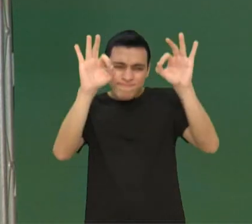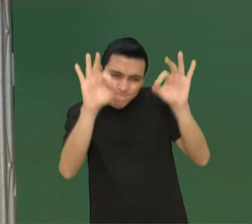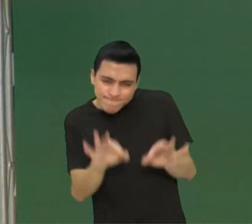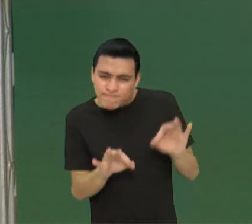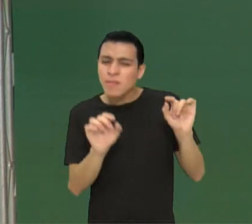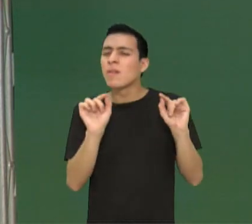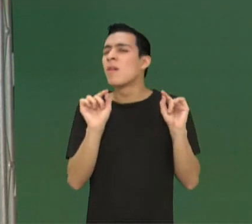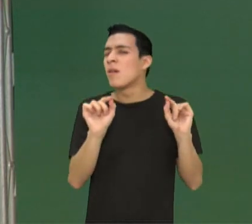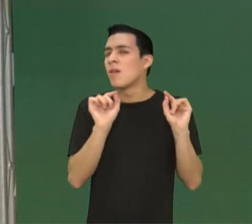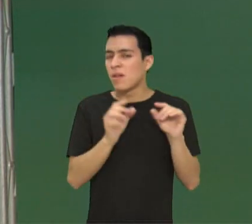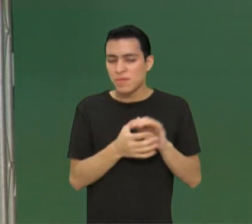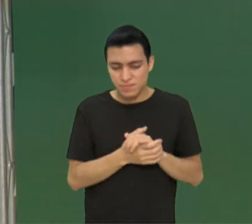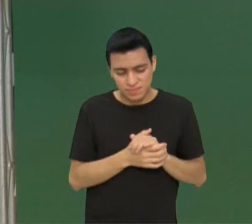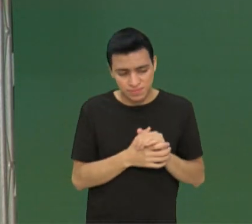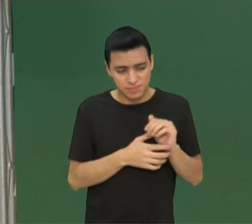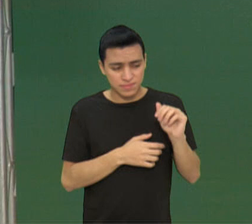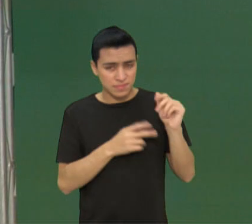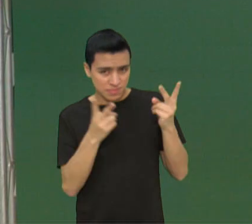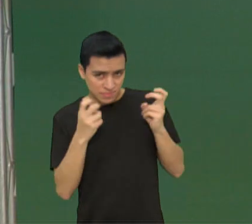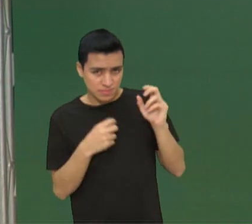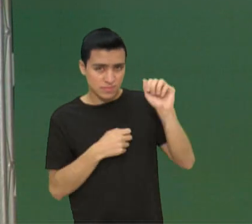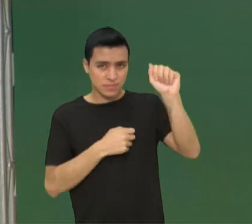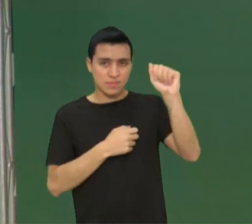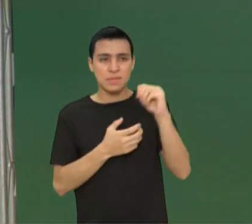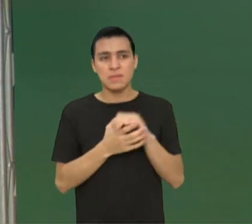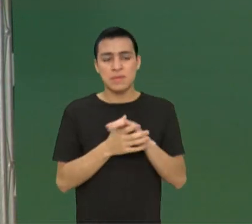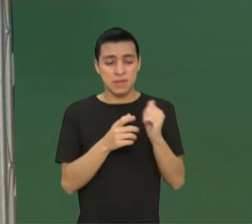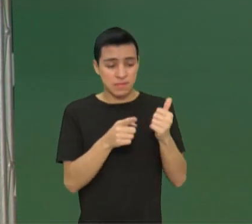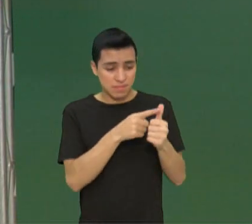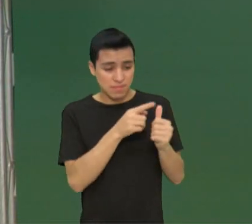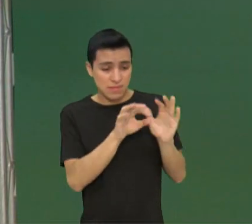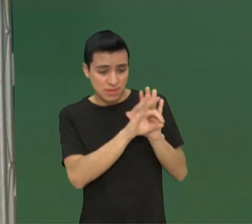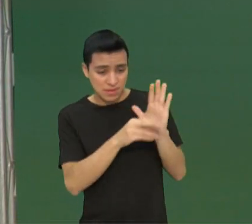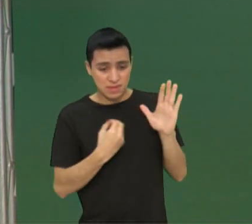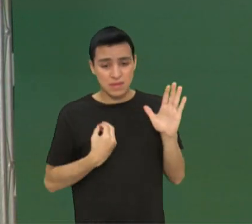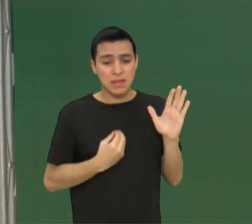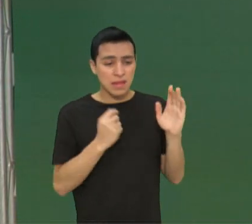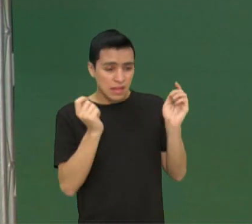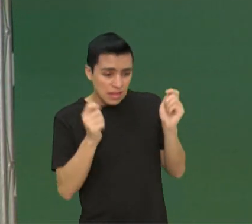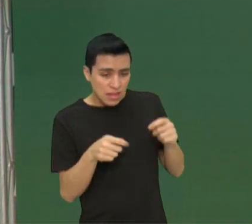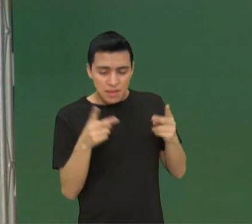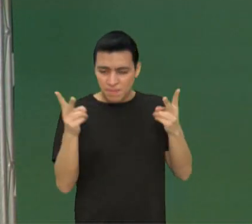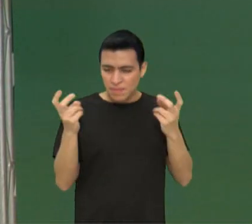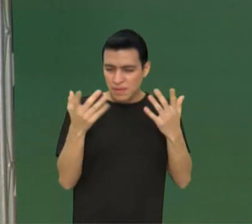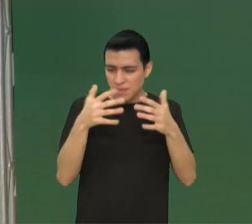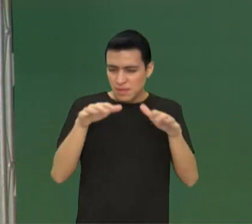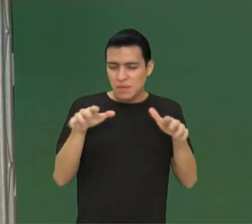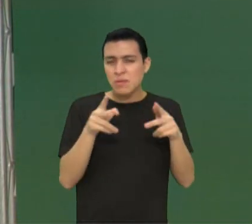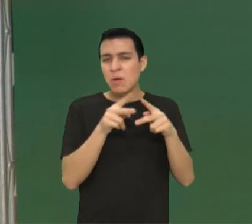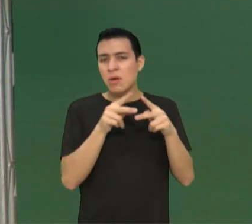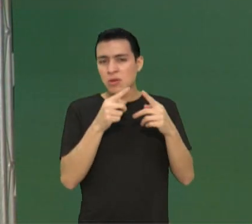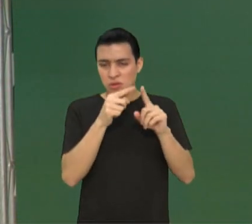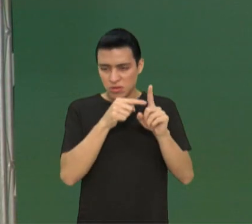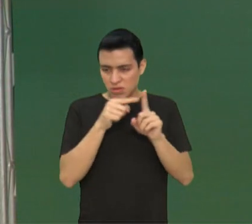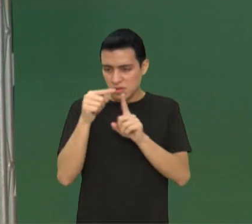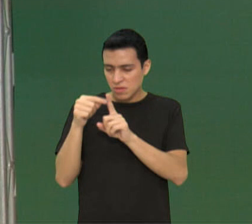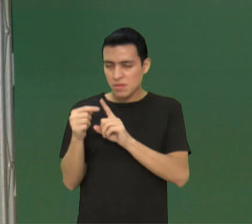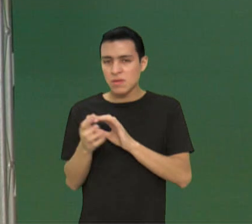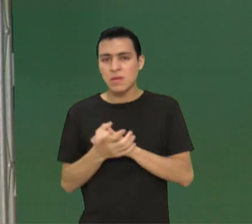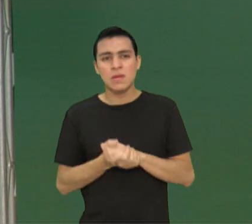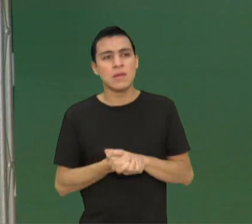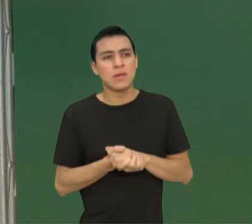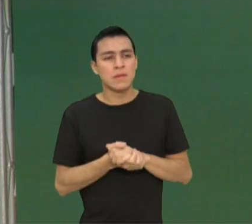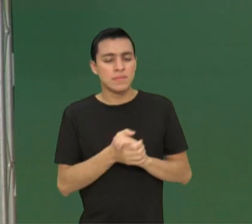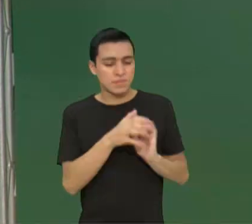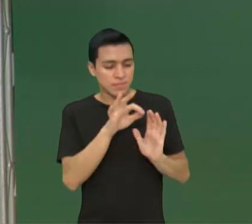que a observação, letra A, das primeiras células vivas permitiu distinguir eucariotos de procariotos,